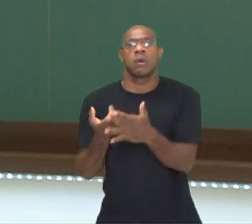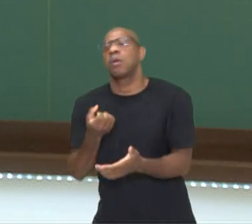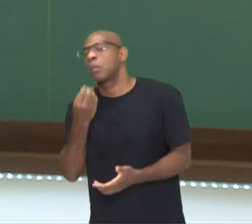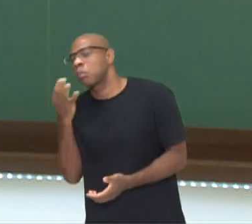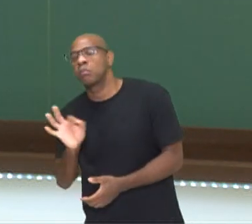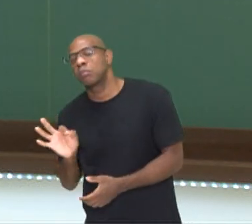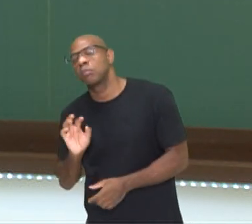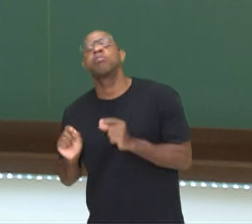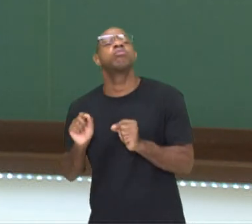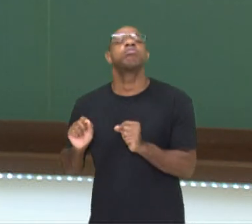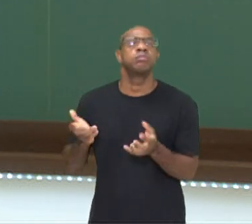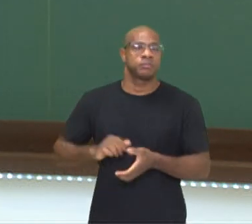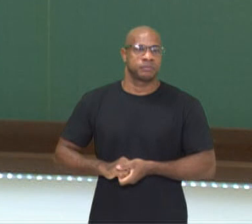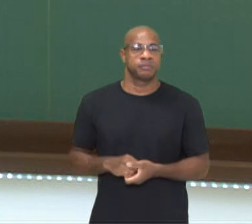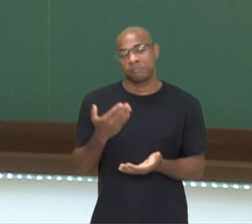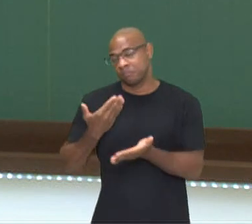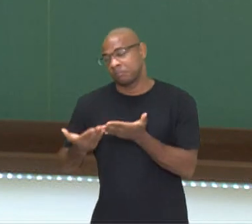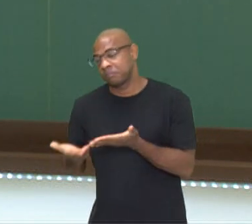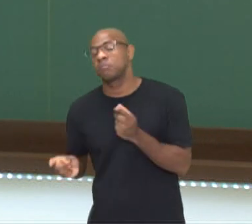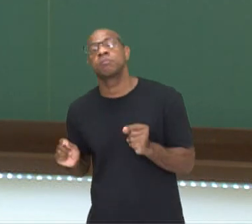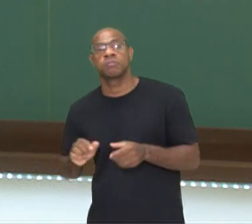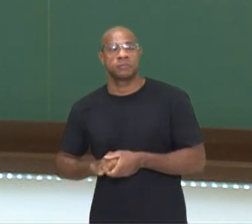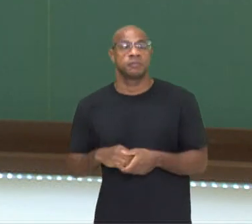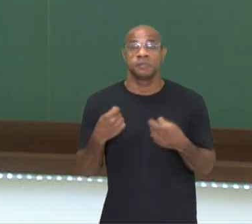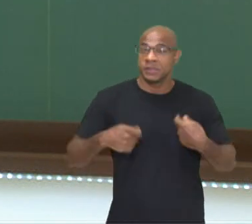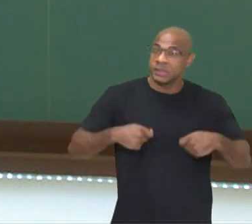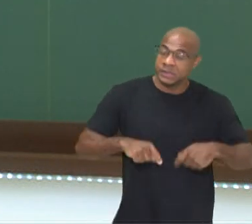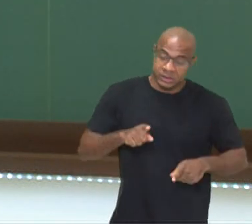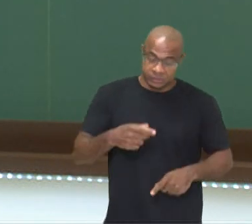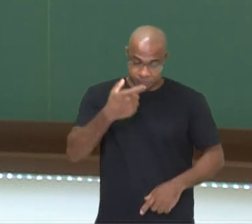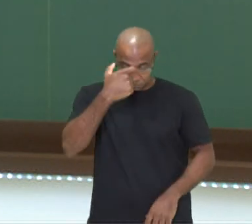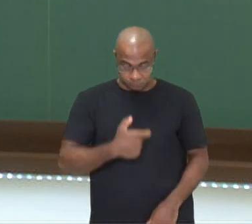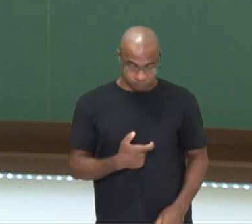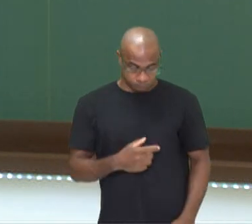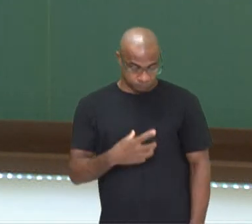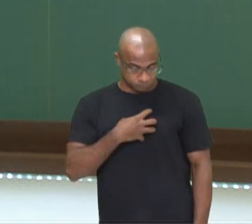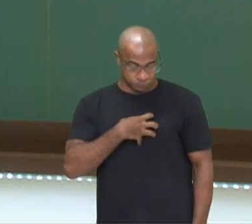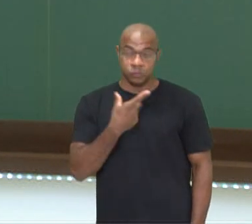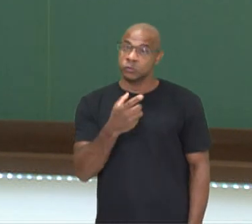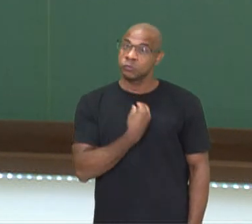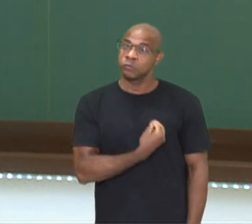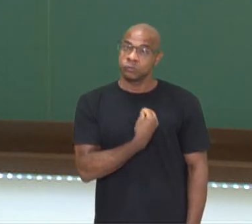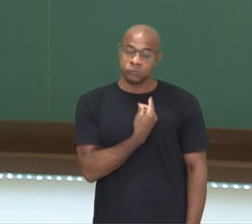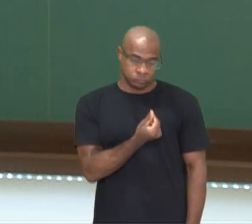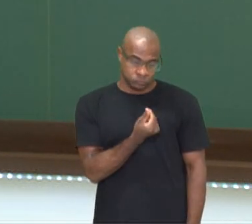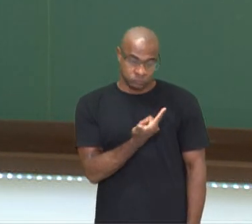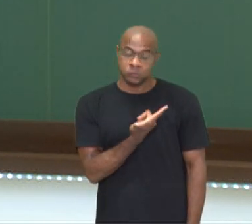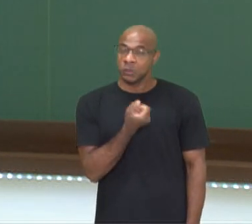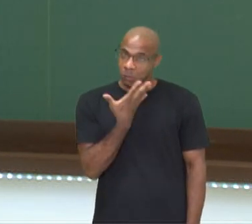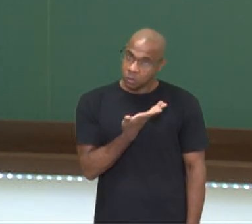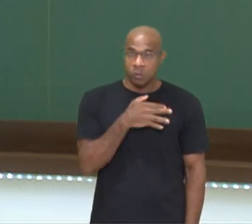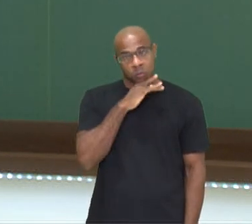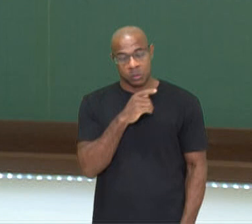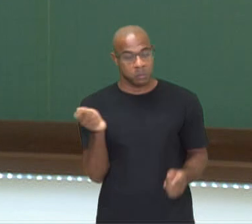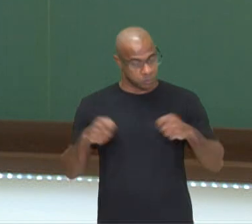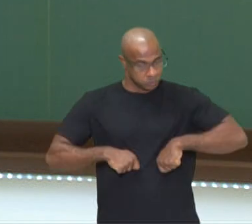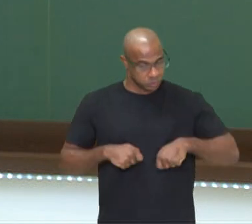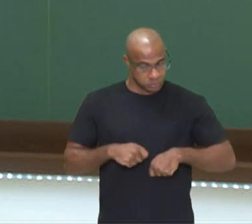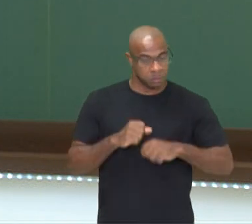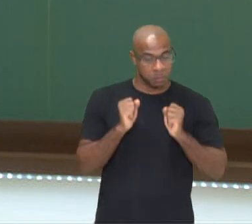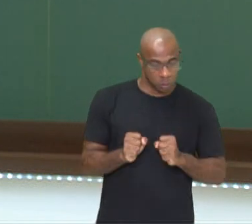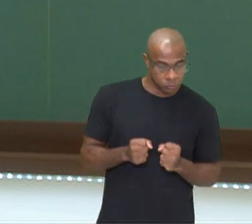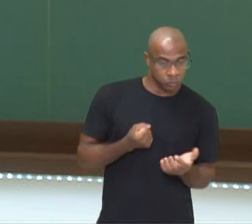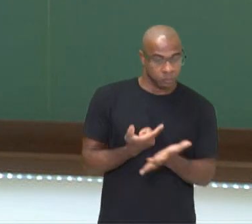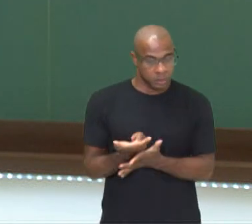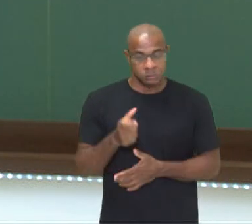vantajoso? Primeiramente, é preciso conhecer a sua situação financeira e as suas possibilidades. Então, para saber se você pode ir lá